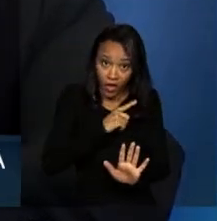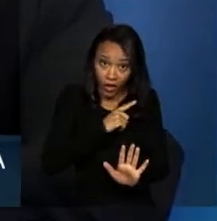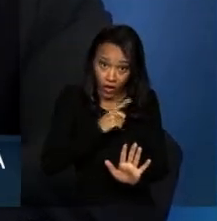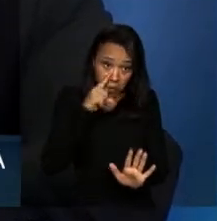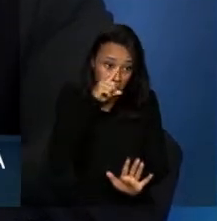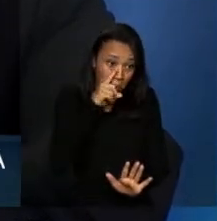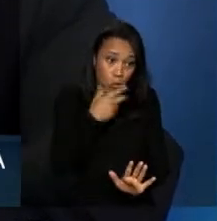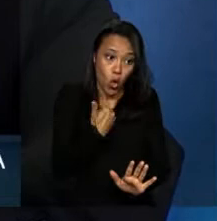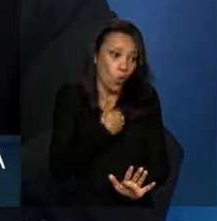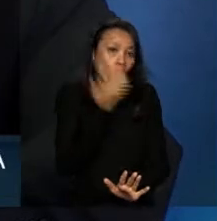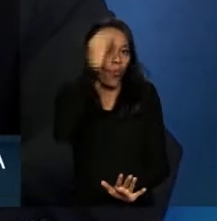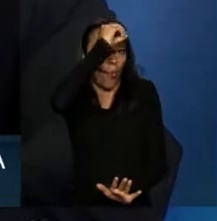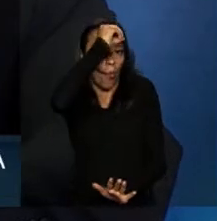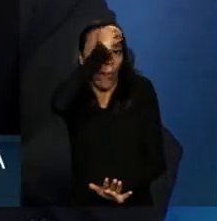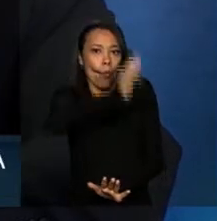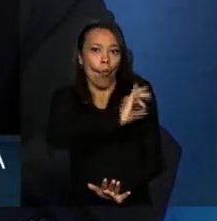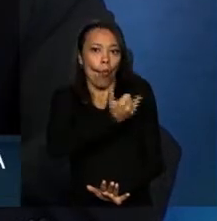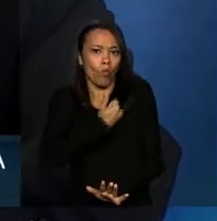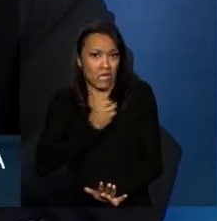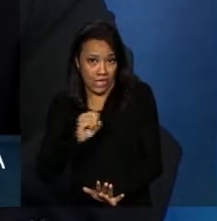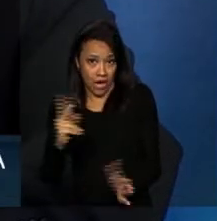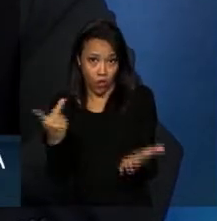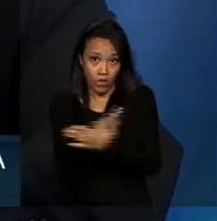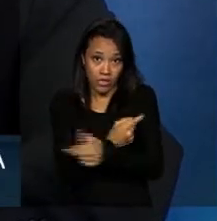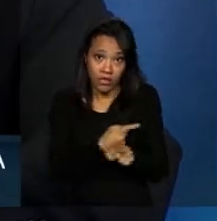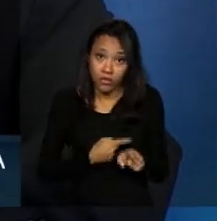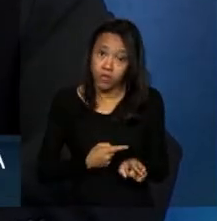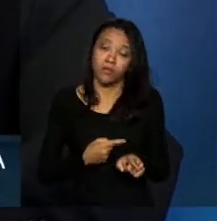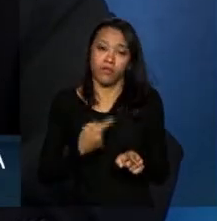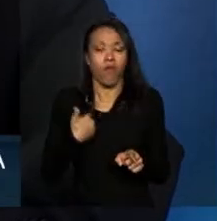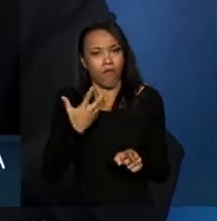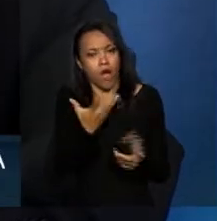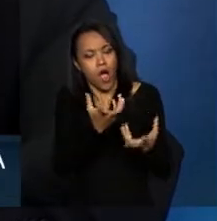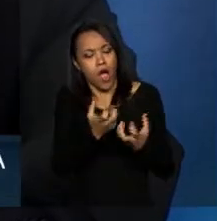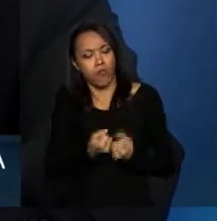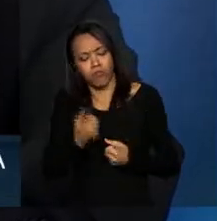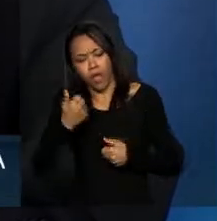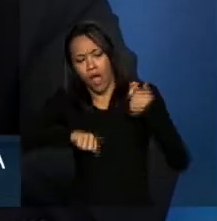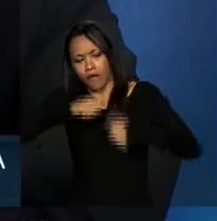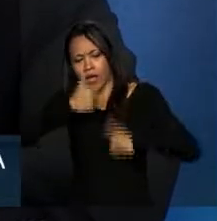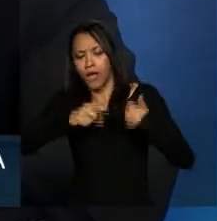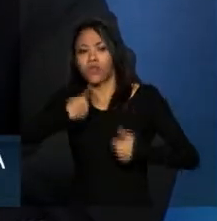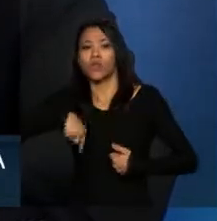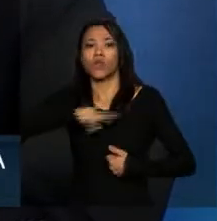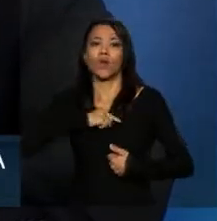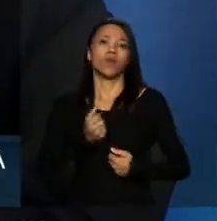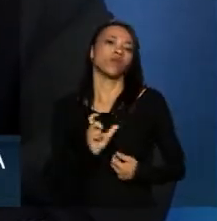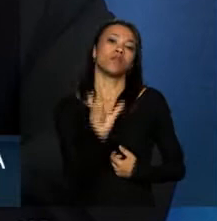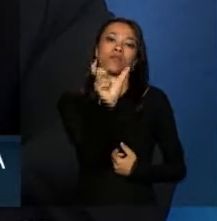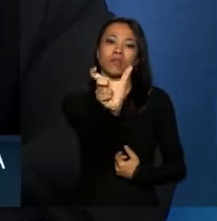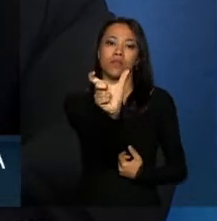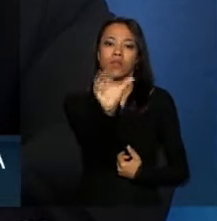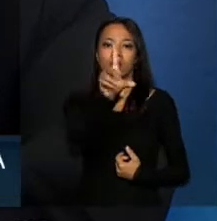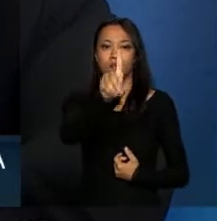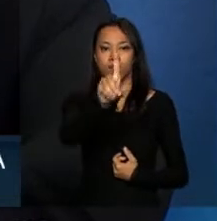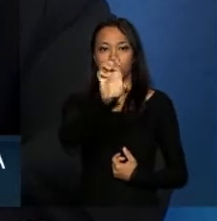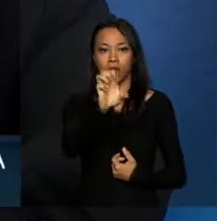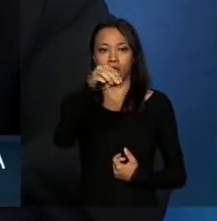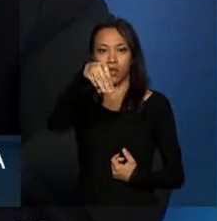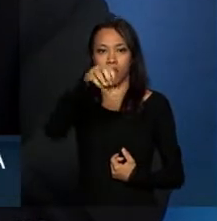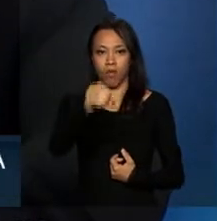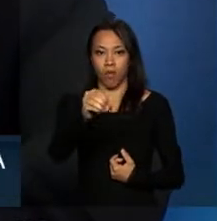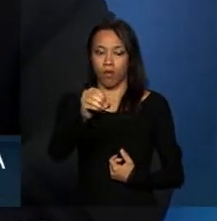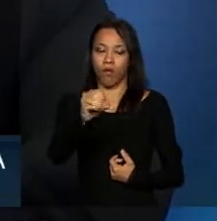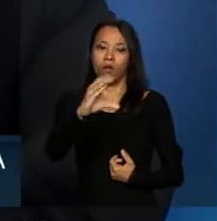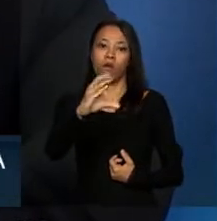né? Se isso acontecer, nós vamos analisar, porque nós defendemos a democracia, nós